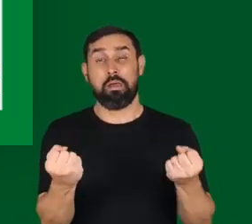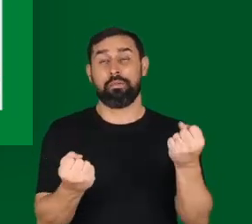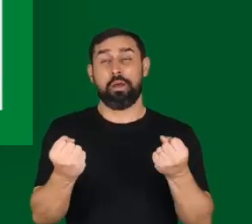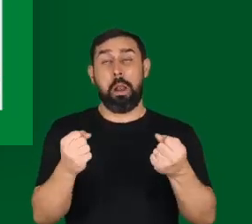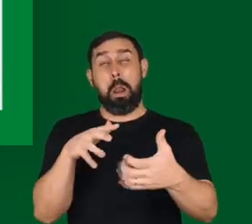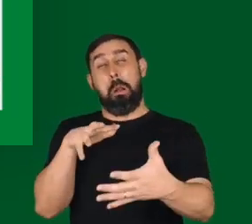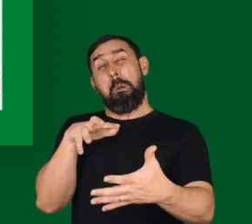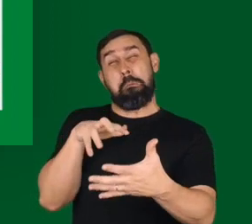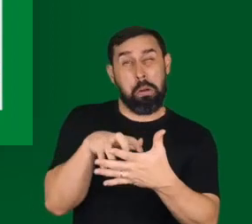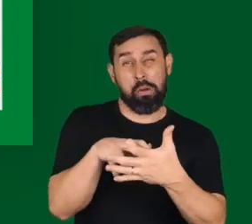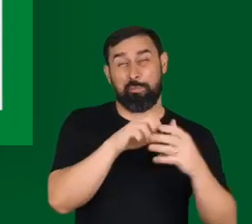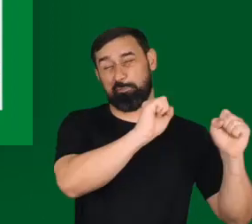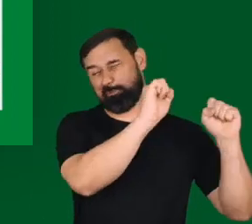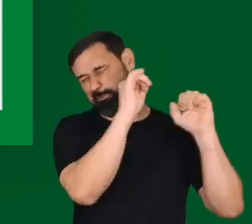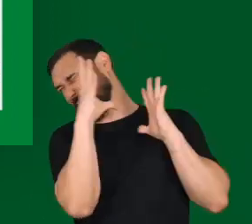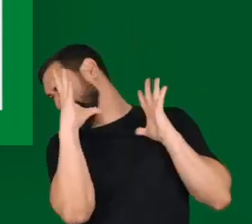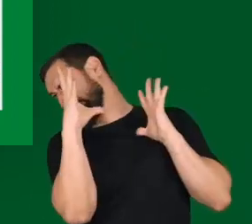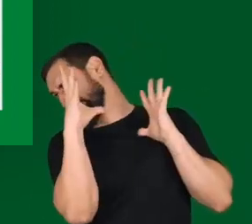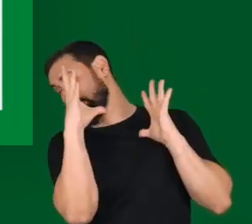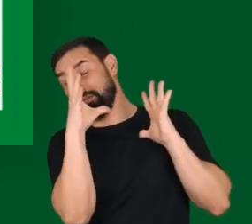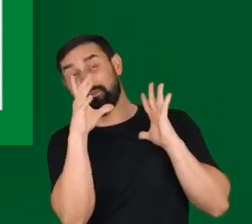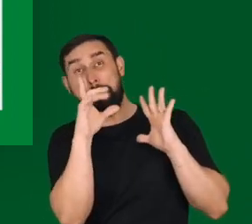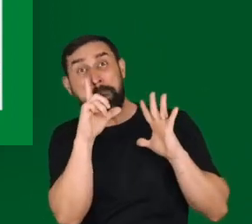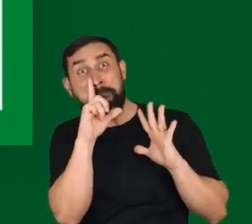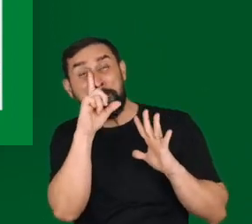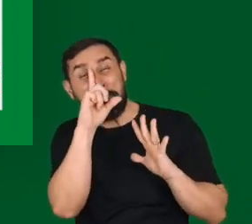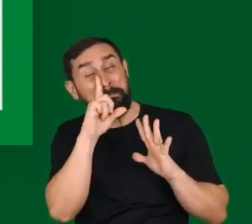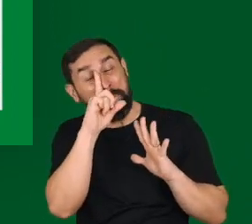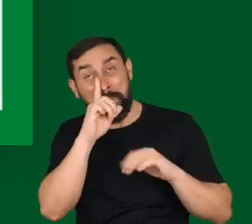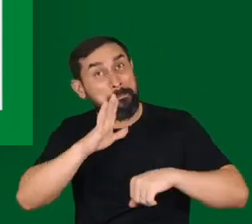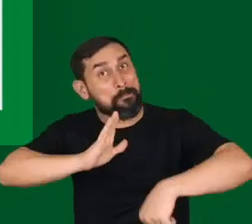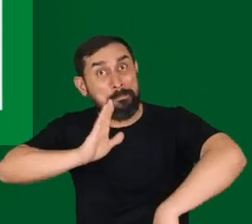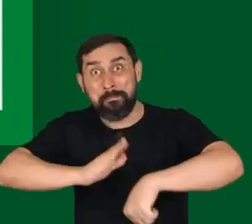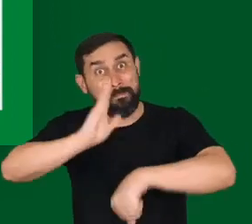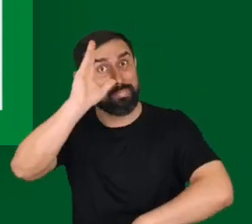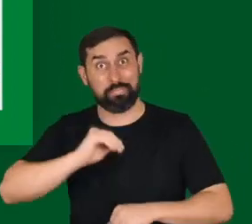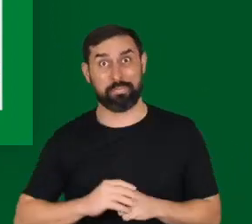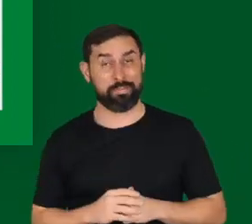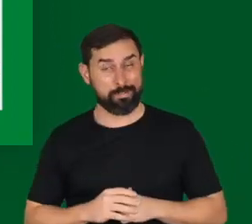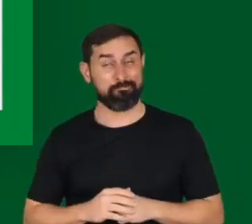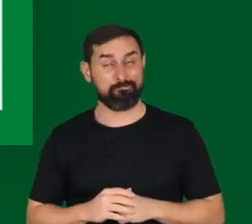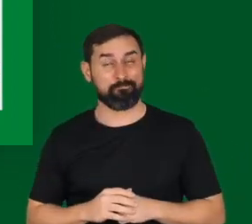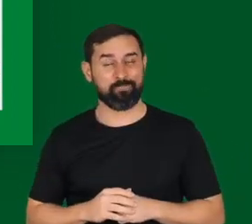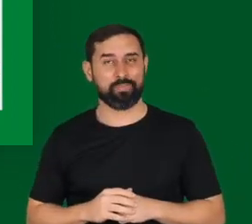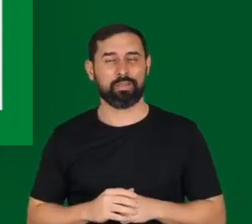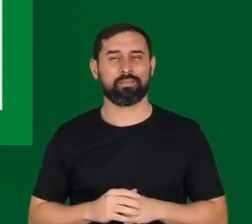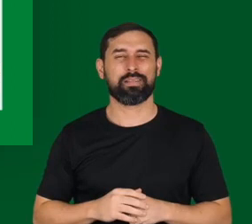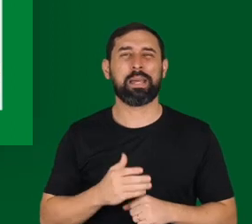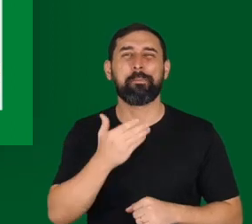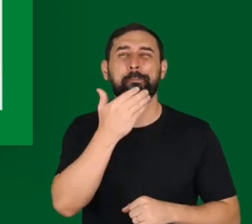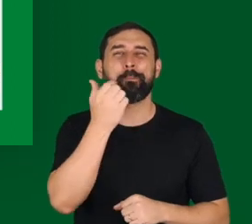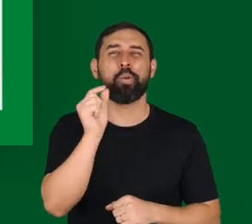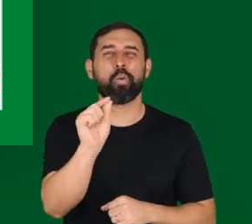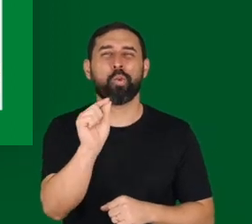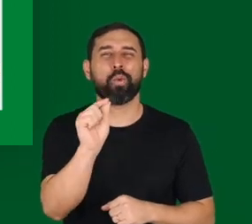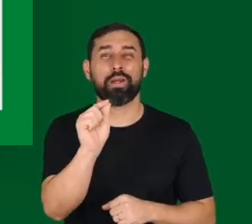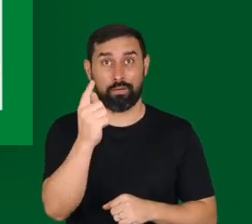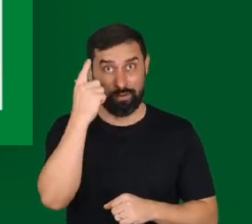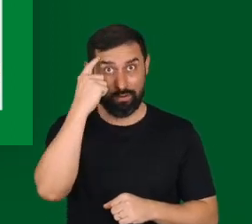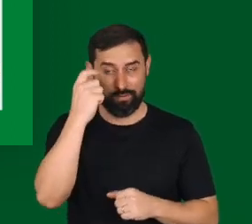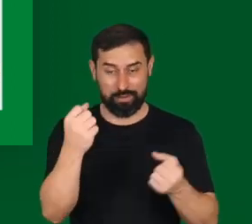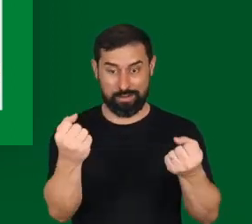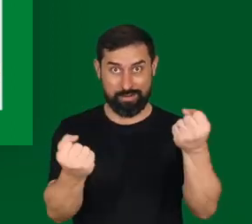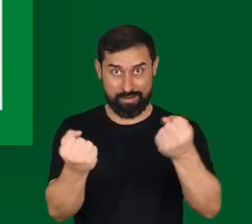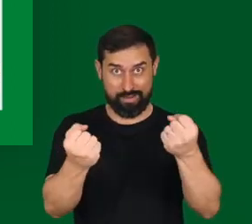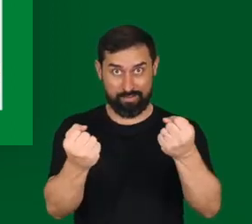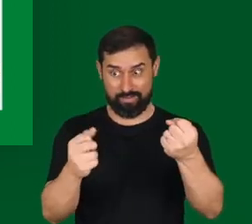ele aumenta o risco de trauma aí para a criança, mesmo ela estando diante de um dispositivo adequado. Então, o ideal seria